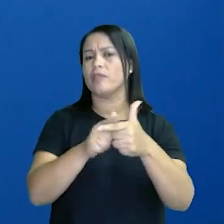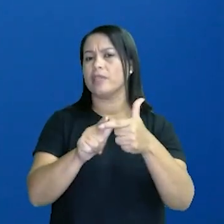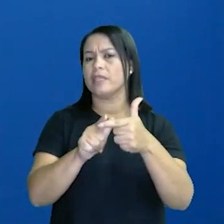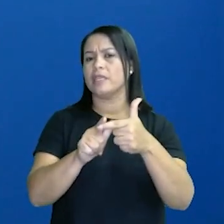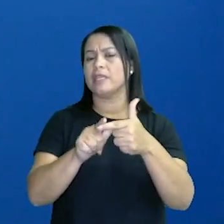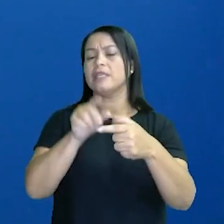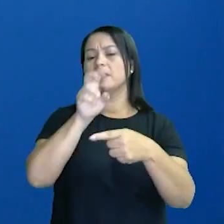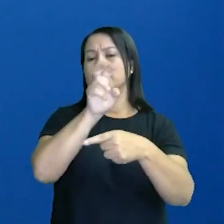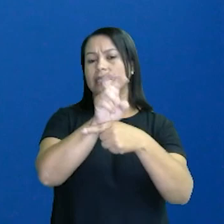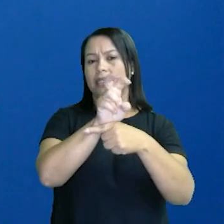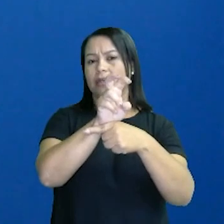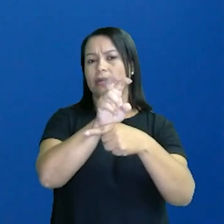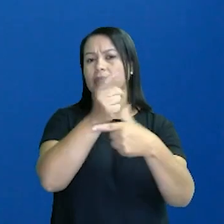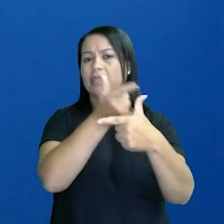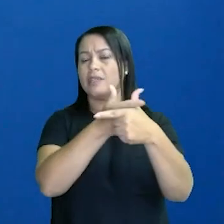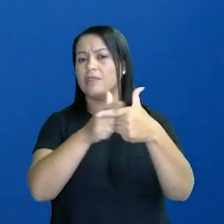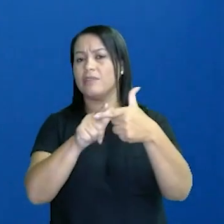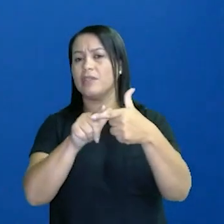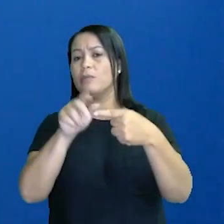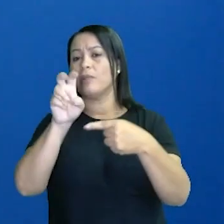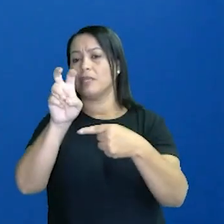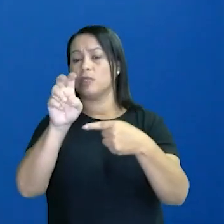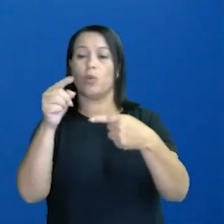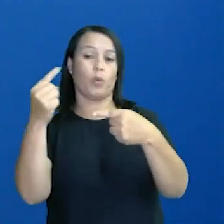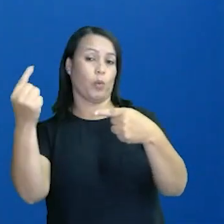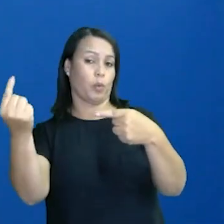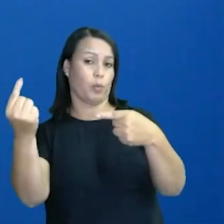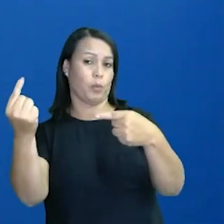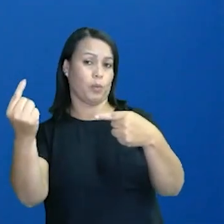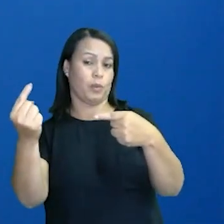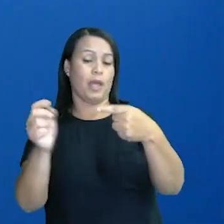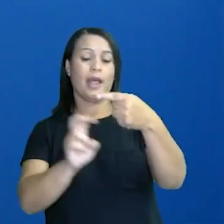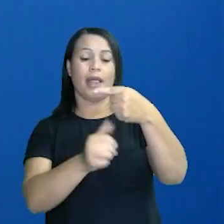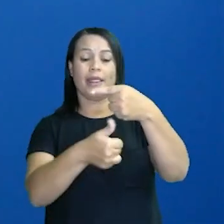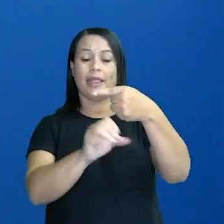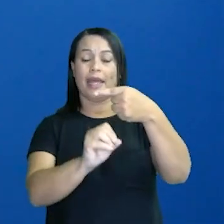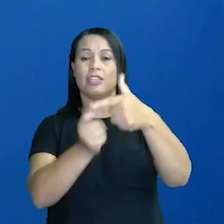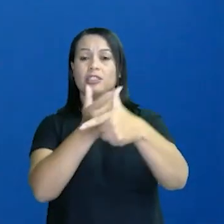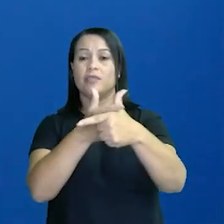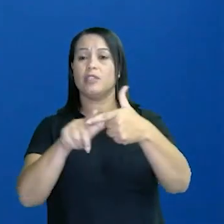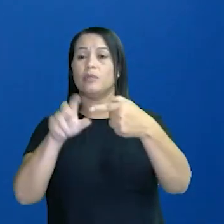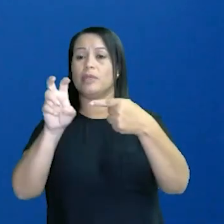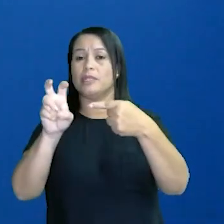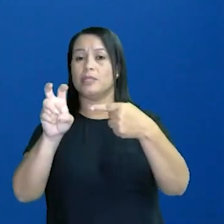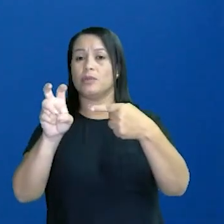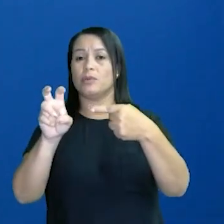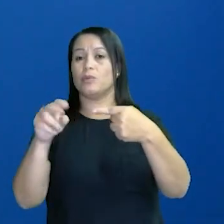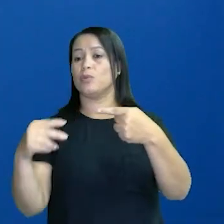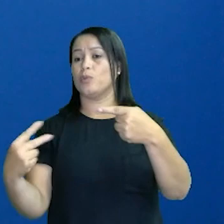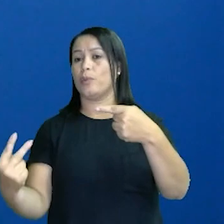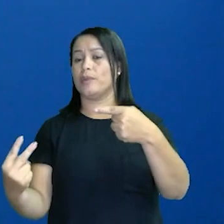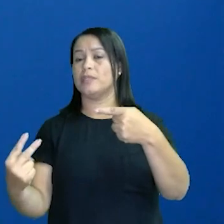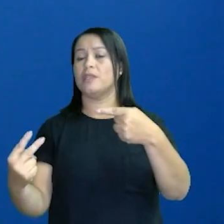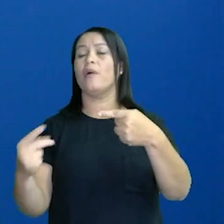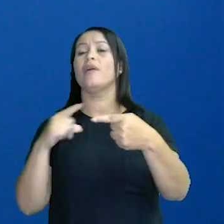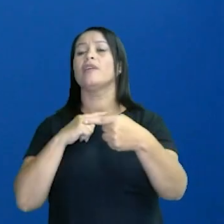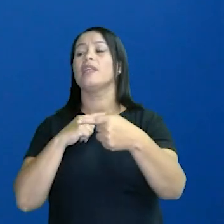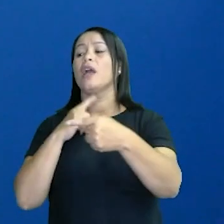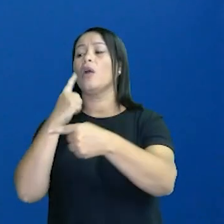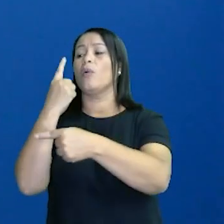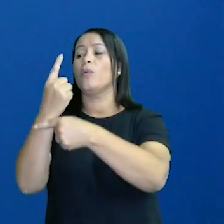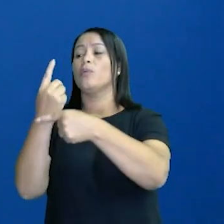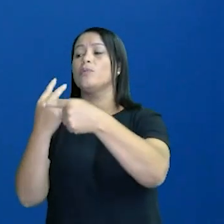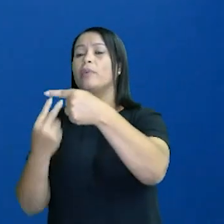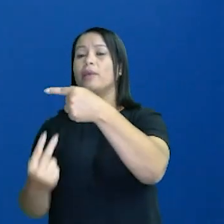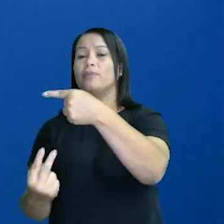dividi 5 dividido para 5, 1. 10 dividido para 5, 2. Então, eu